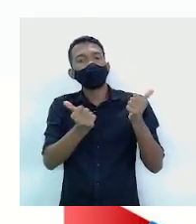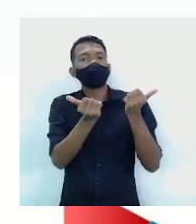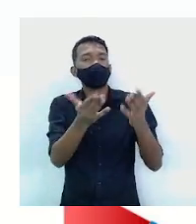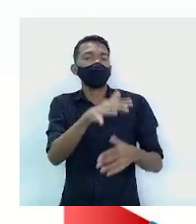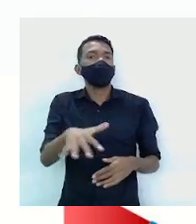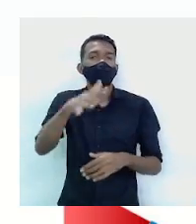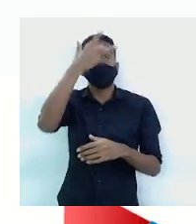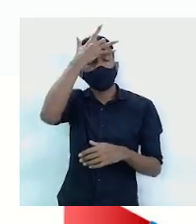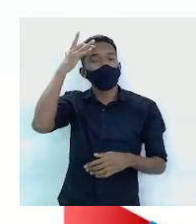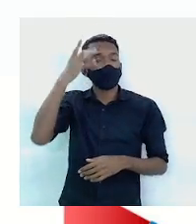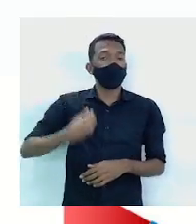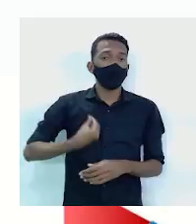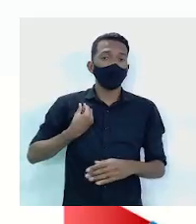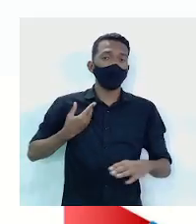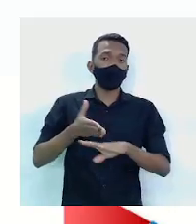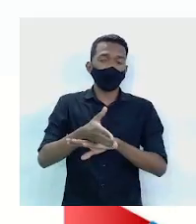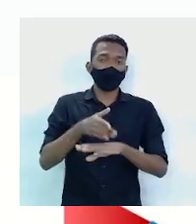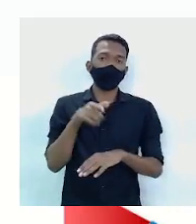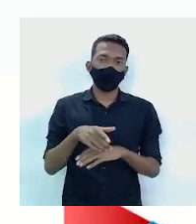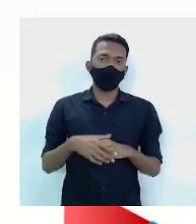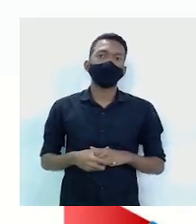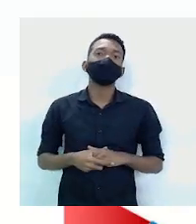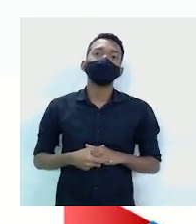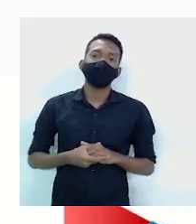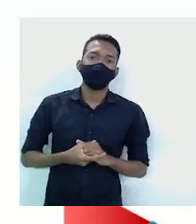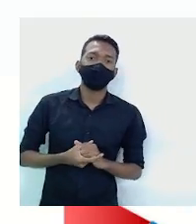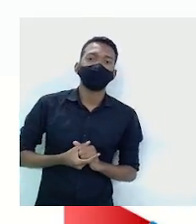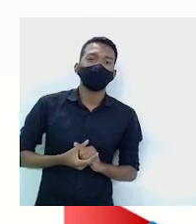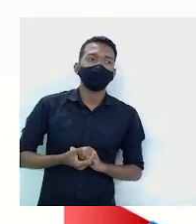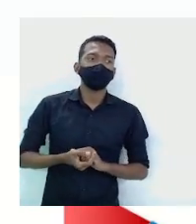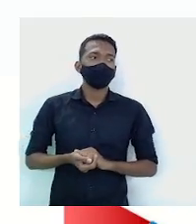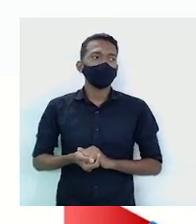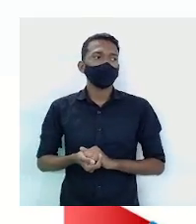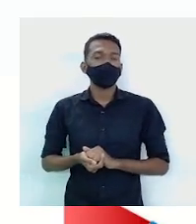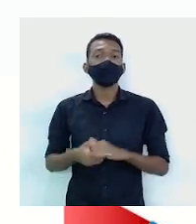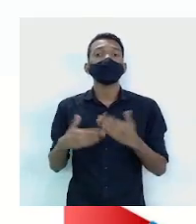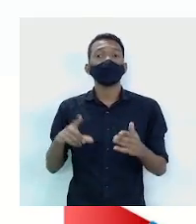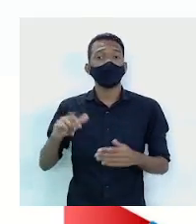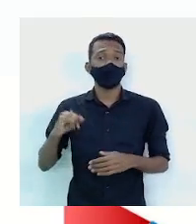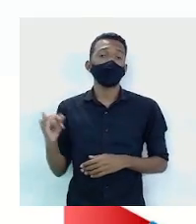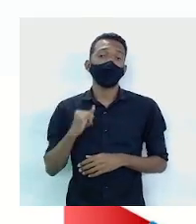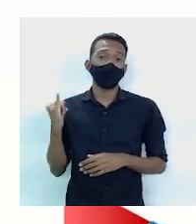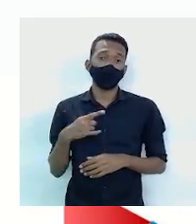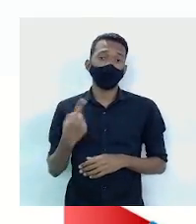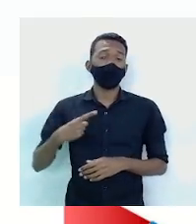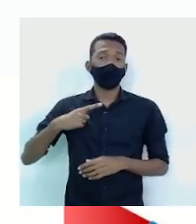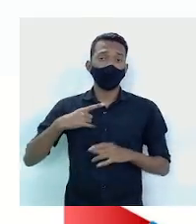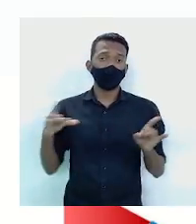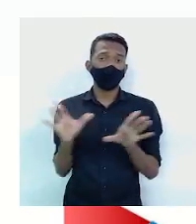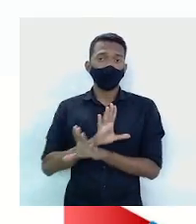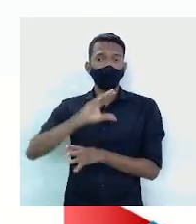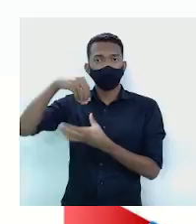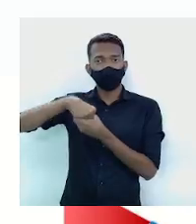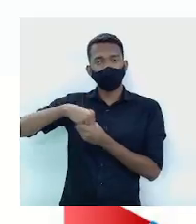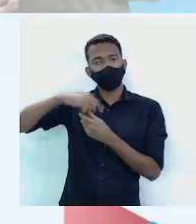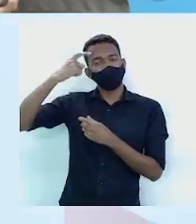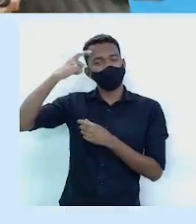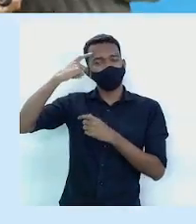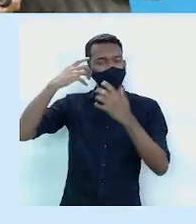pessoas que vão ter acesso a esse conteúdo, certo? Então é importante também a gente ter isso em mente,